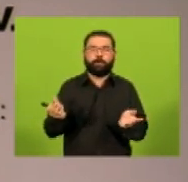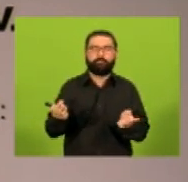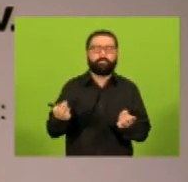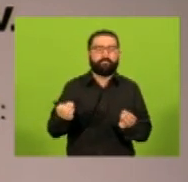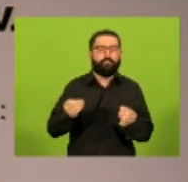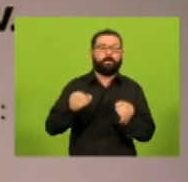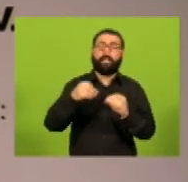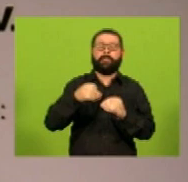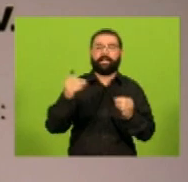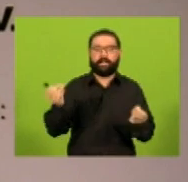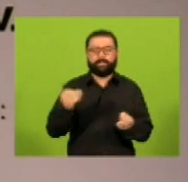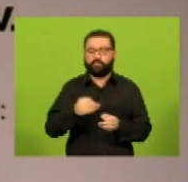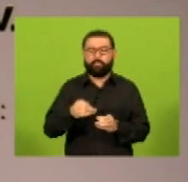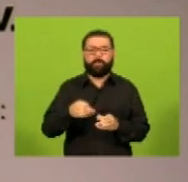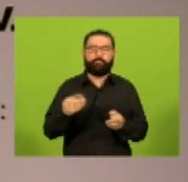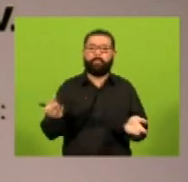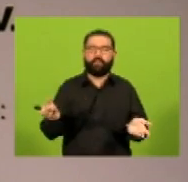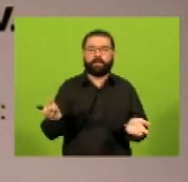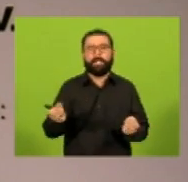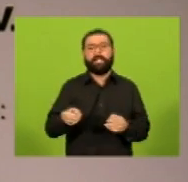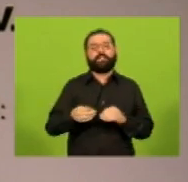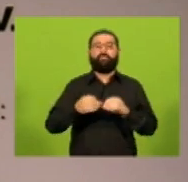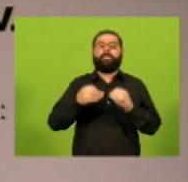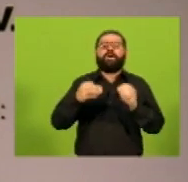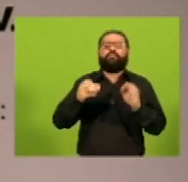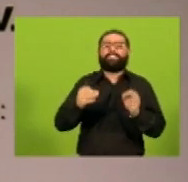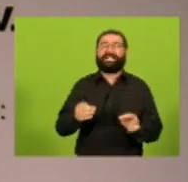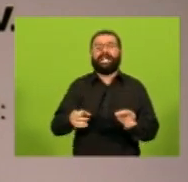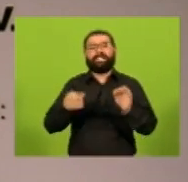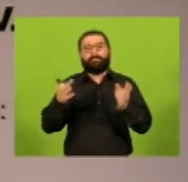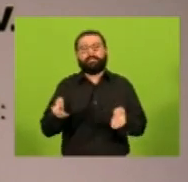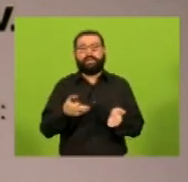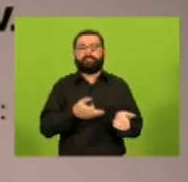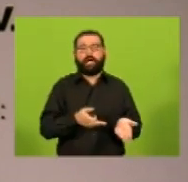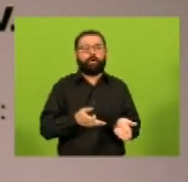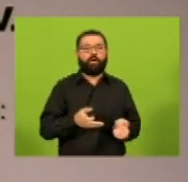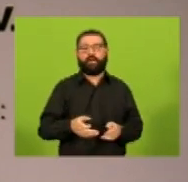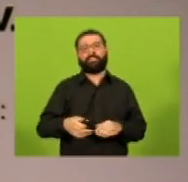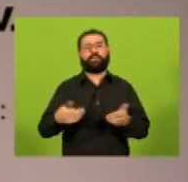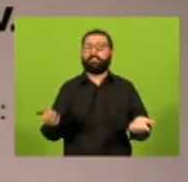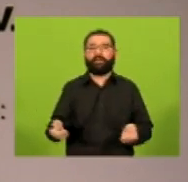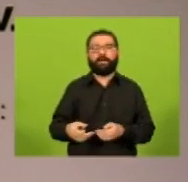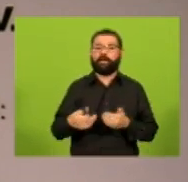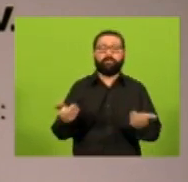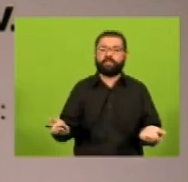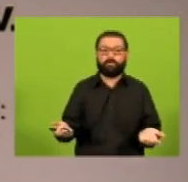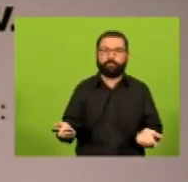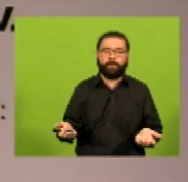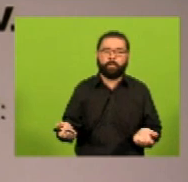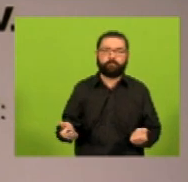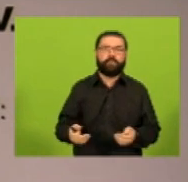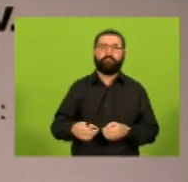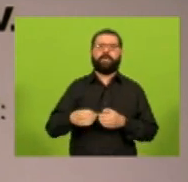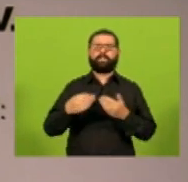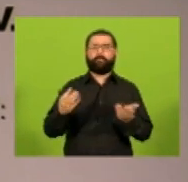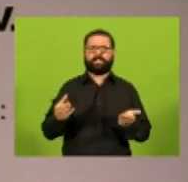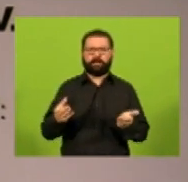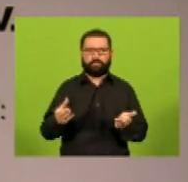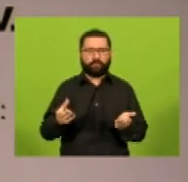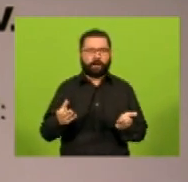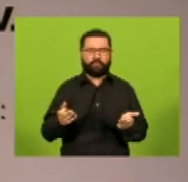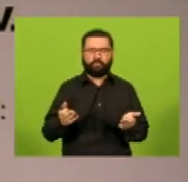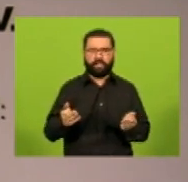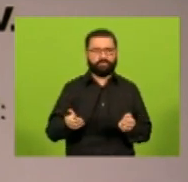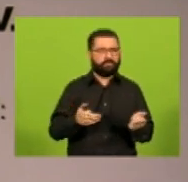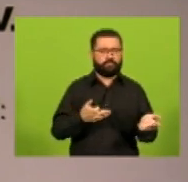o filtro e tentar desentupir a ponta. Então, você tem que simplesmente com a água corrente. Se você vê que ele não desentupiu, mesmo você